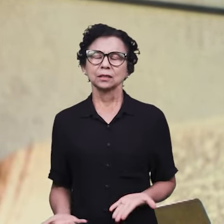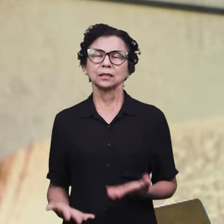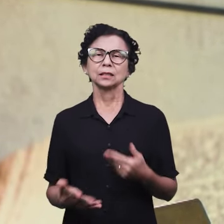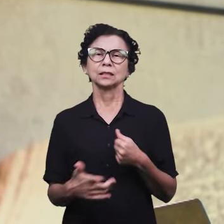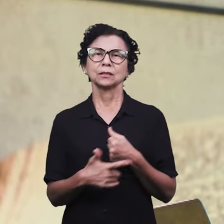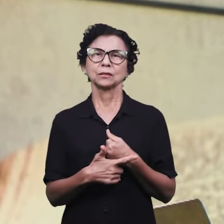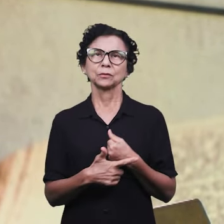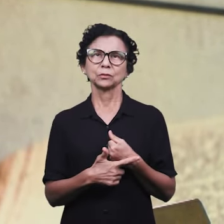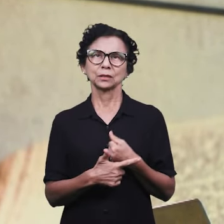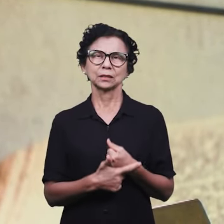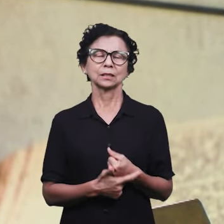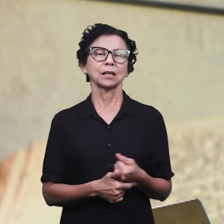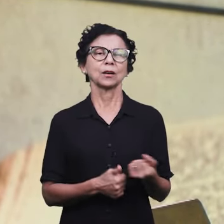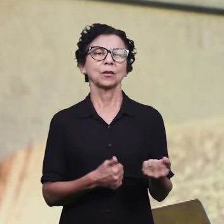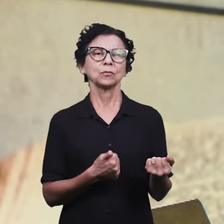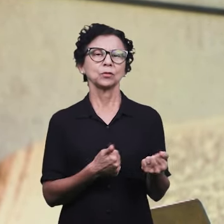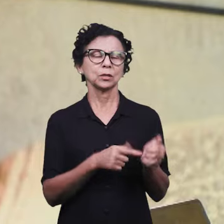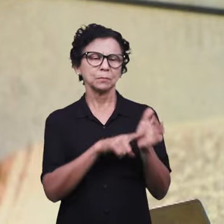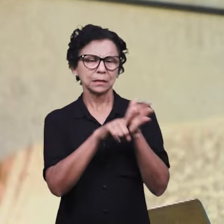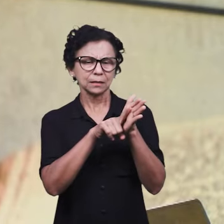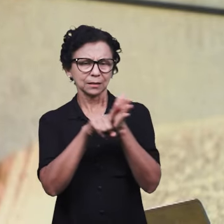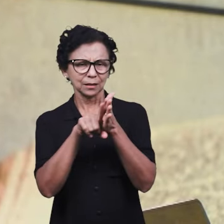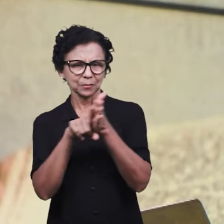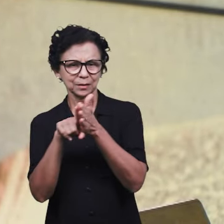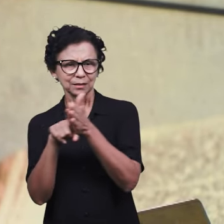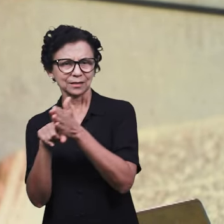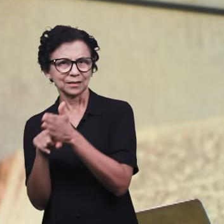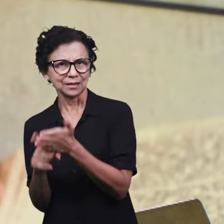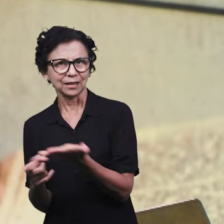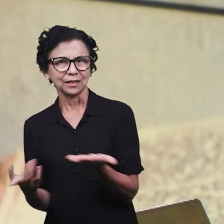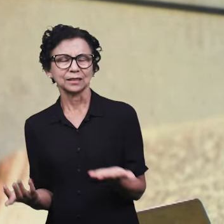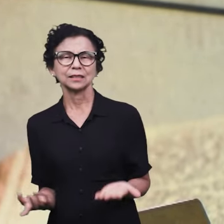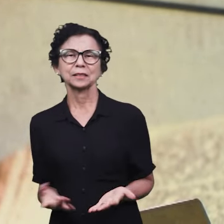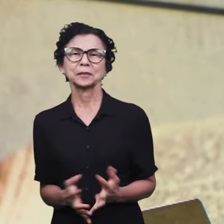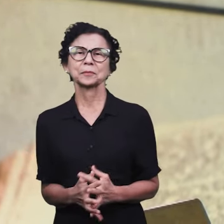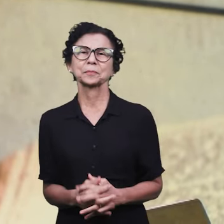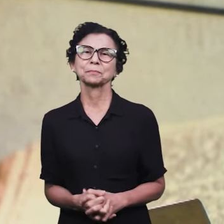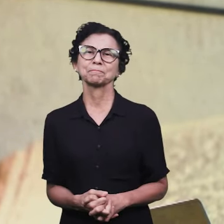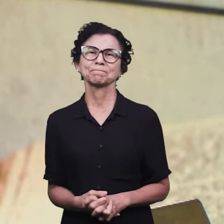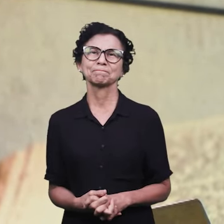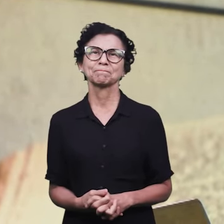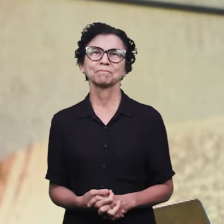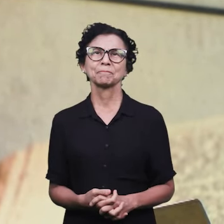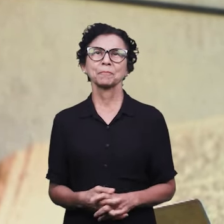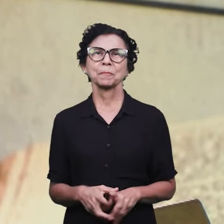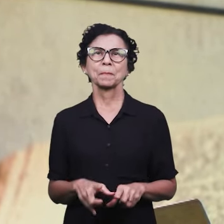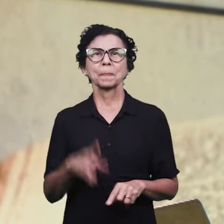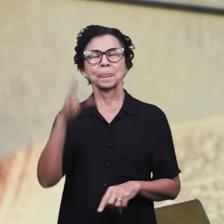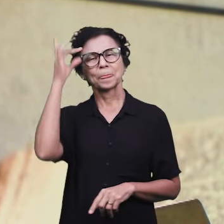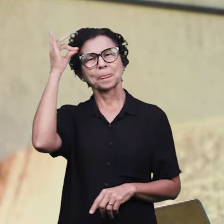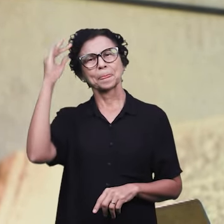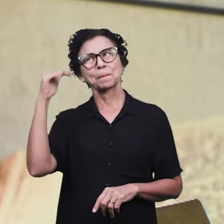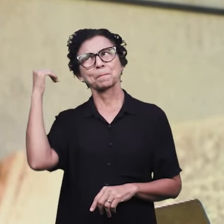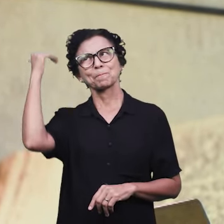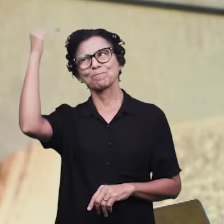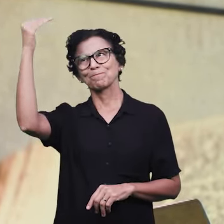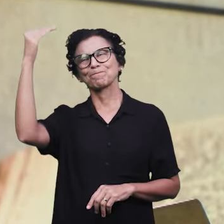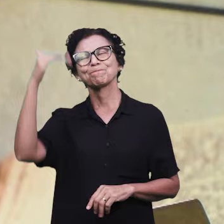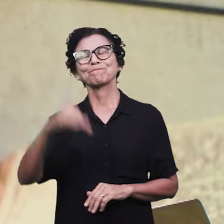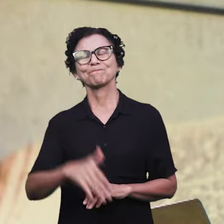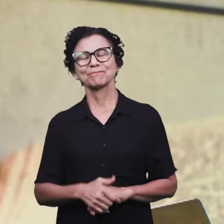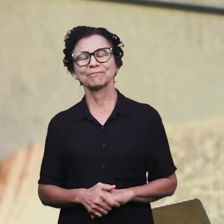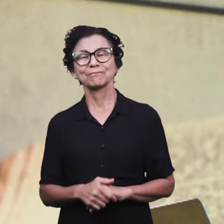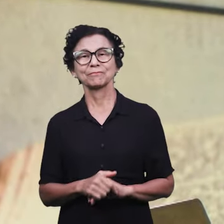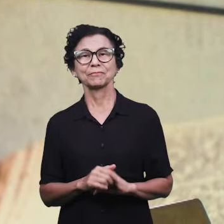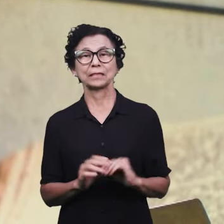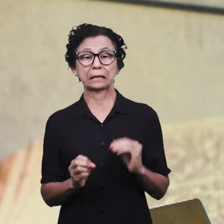sim, do material, né? É inegável, mas o espiritual, ele vai muito mais além. Então, a criação,